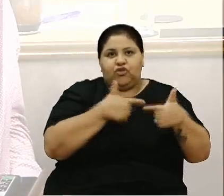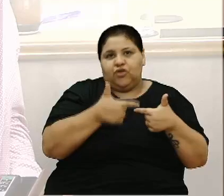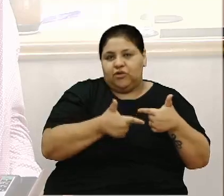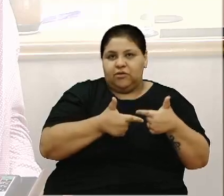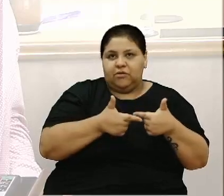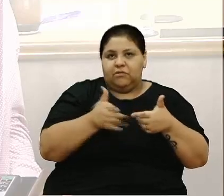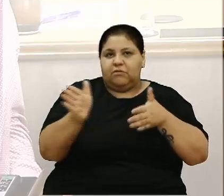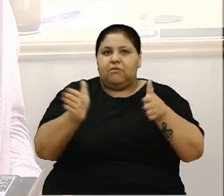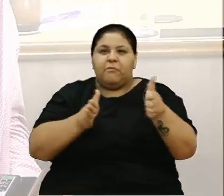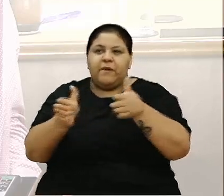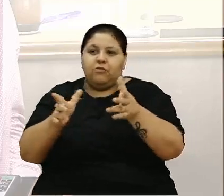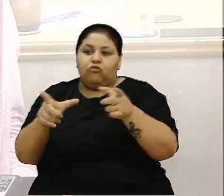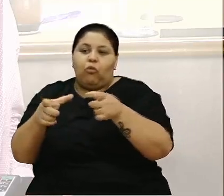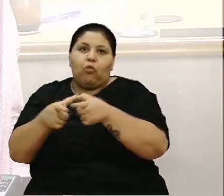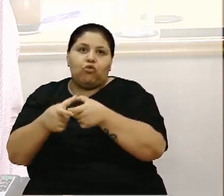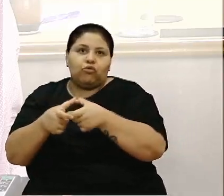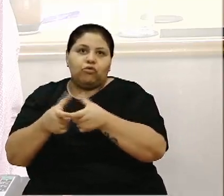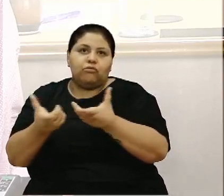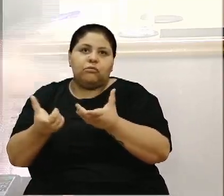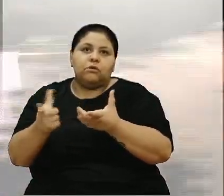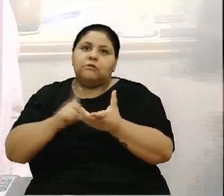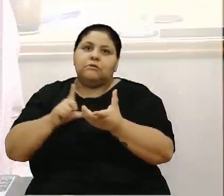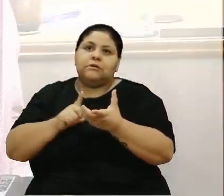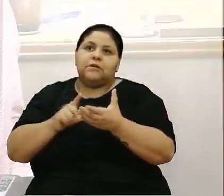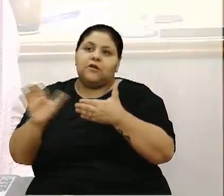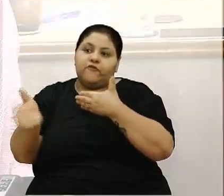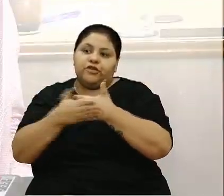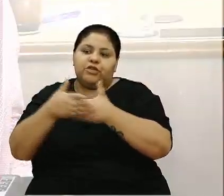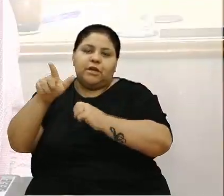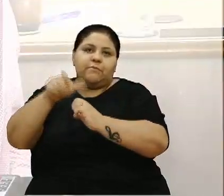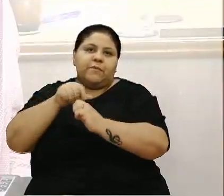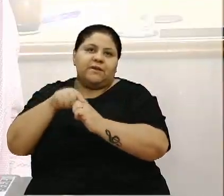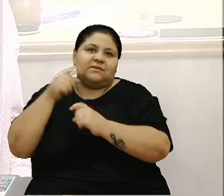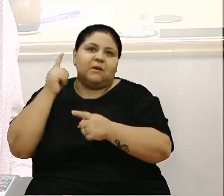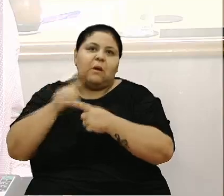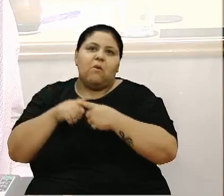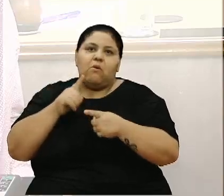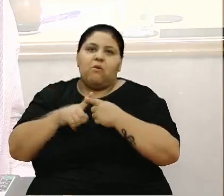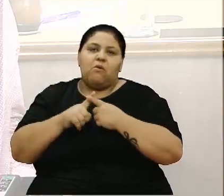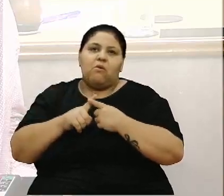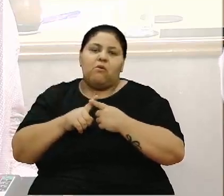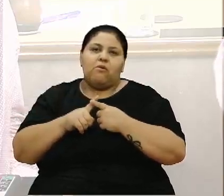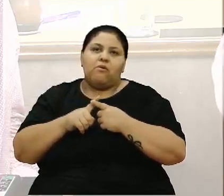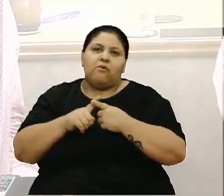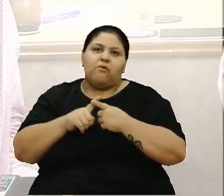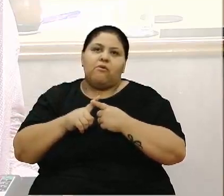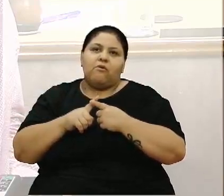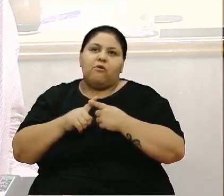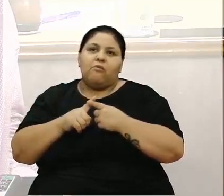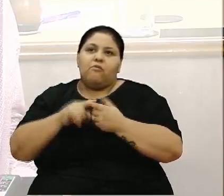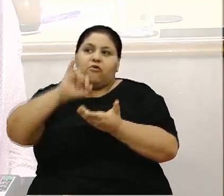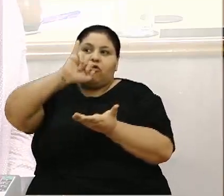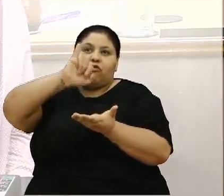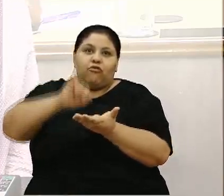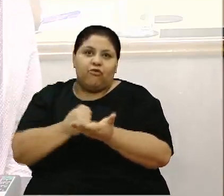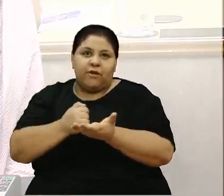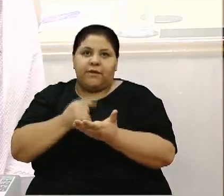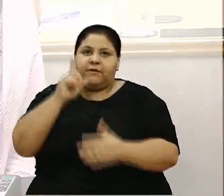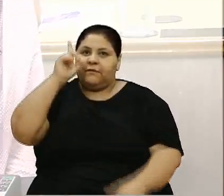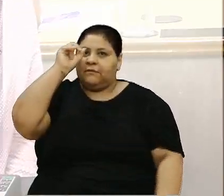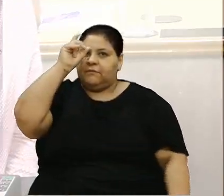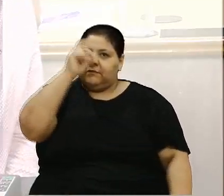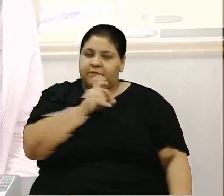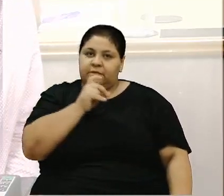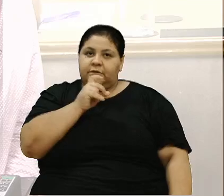um prazo curto eles têm que fechar a empresa em função da quantidade de impostos e da dificuldade para